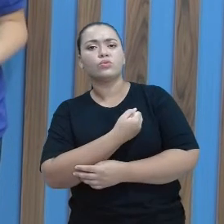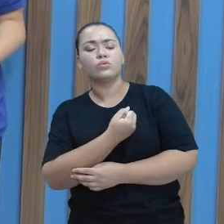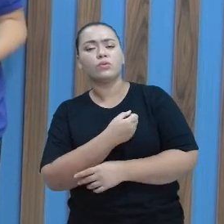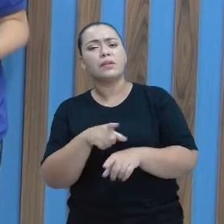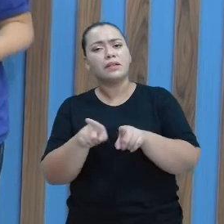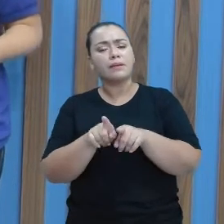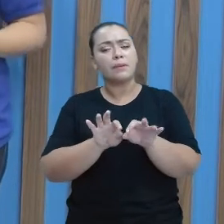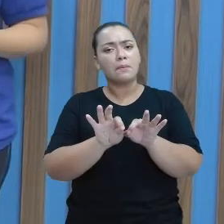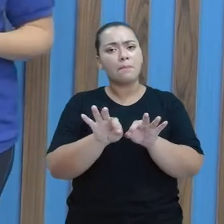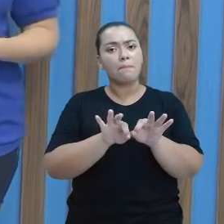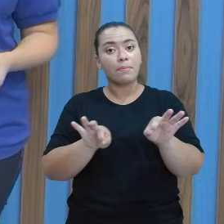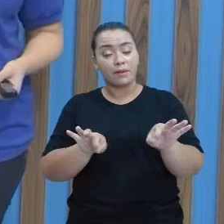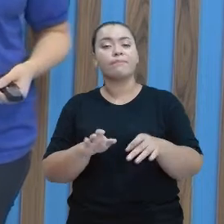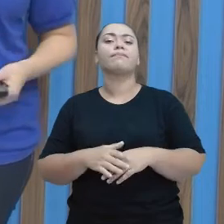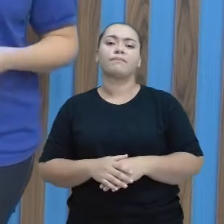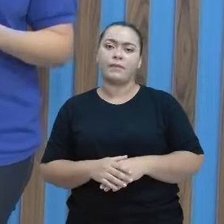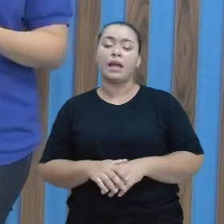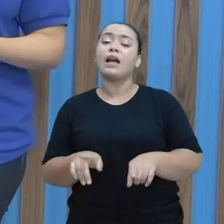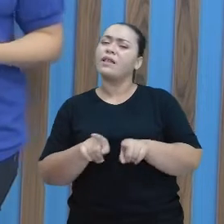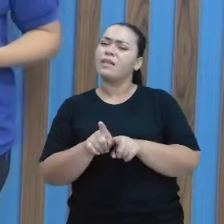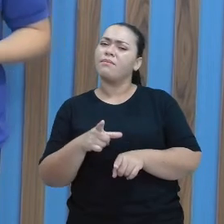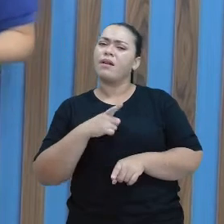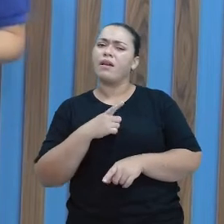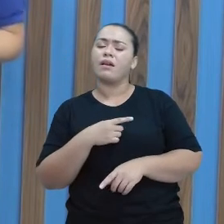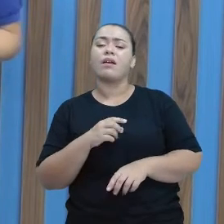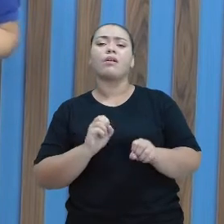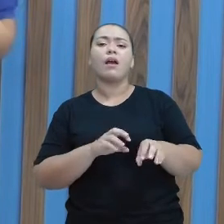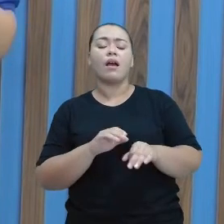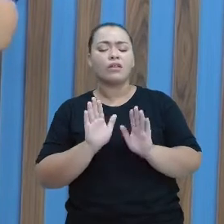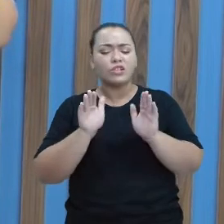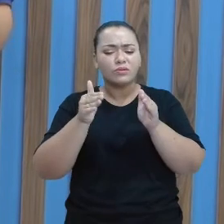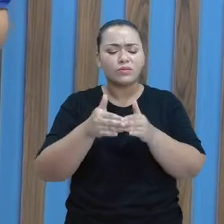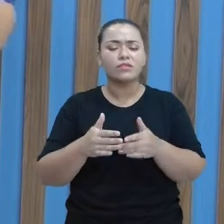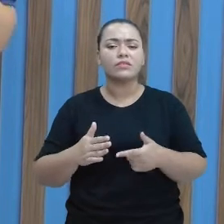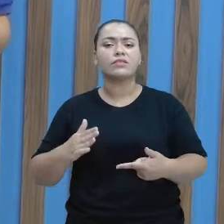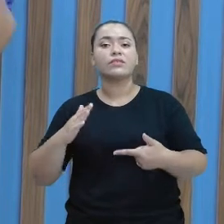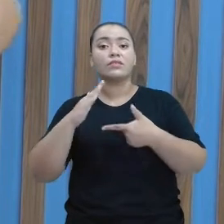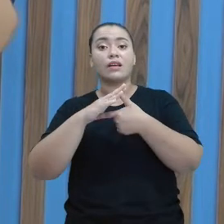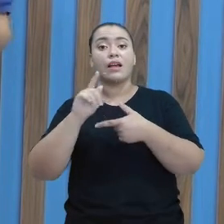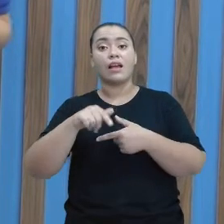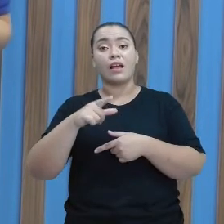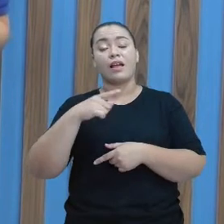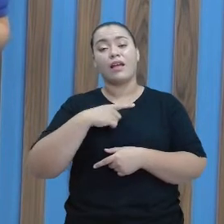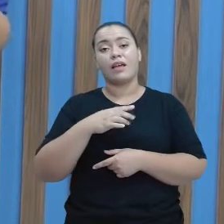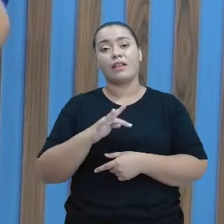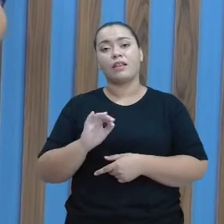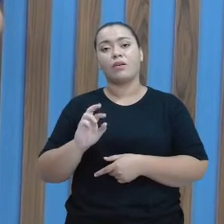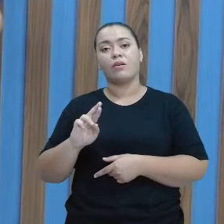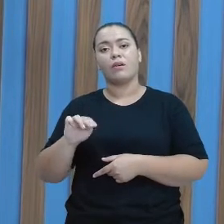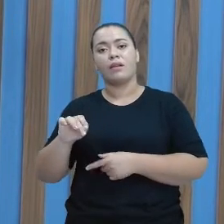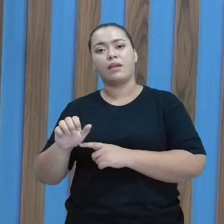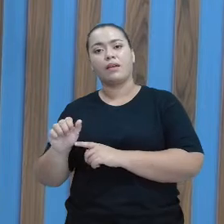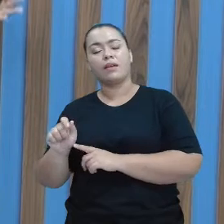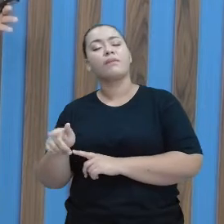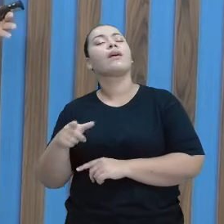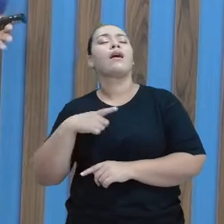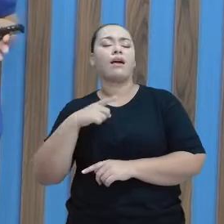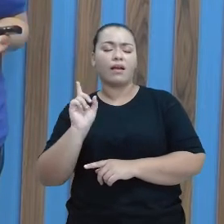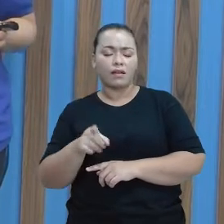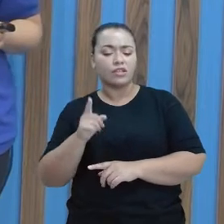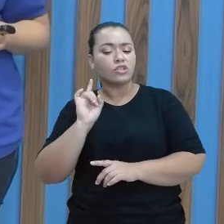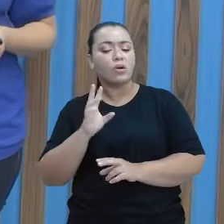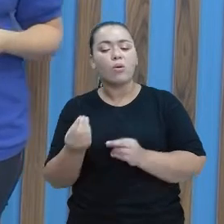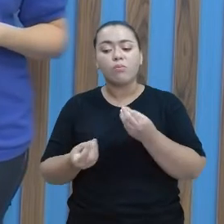das medidas. A gente também tem aula específica sobre o triângulo retângulo com o Teorema de Pitágoras, então falando somente sobre